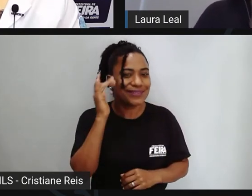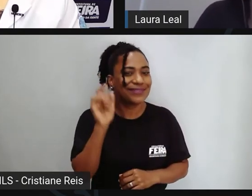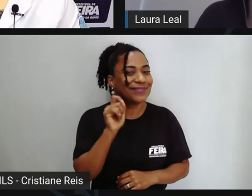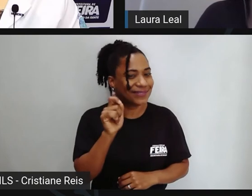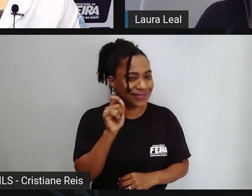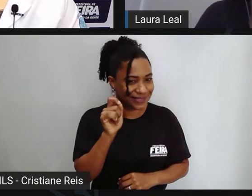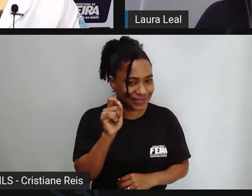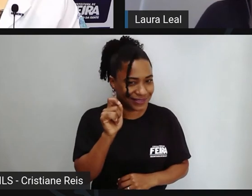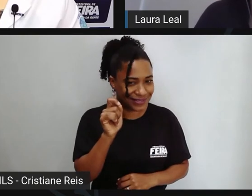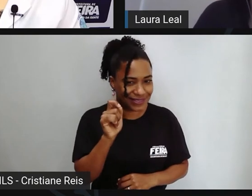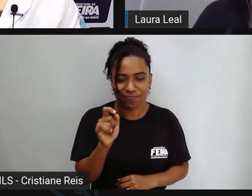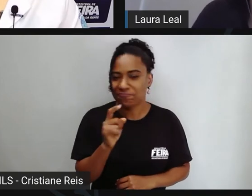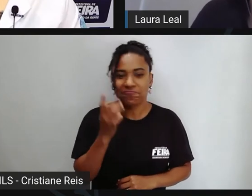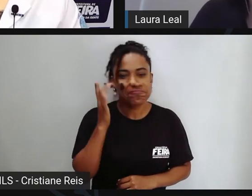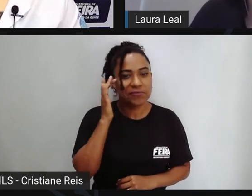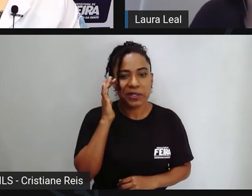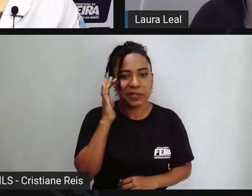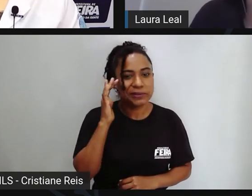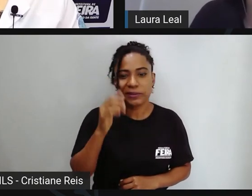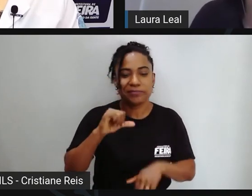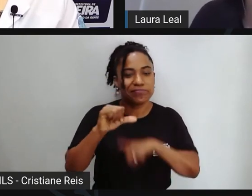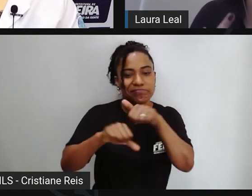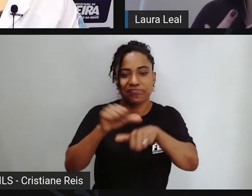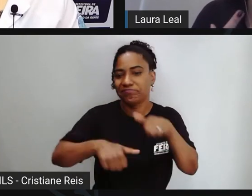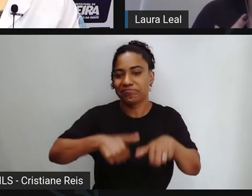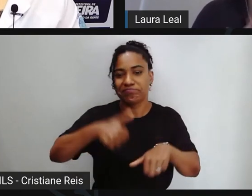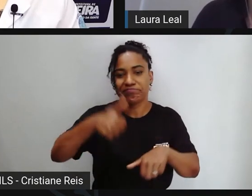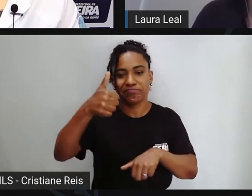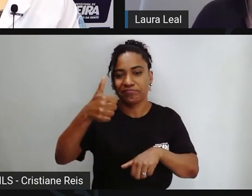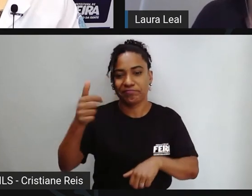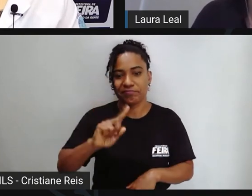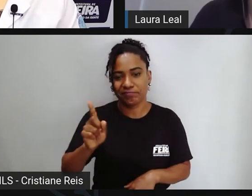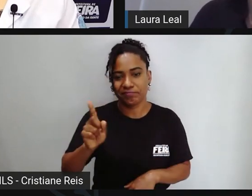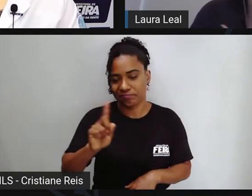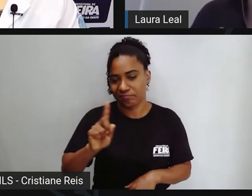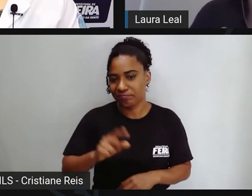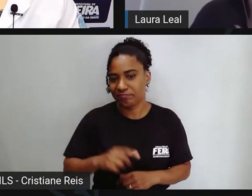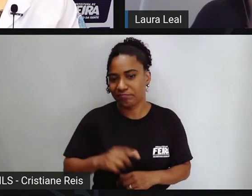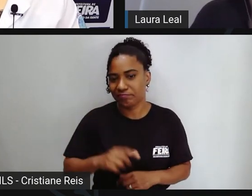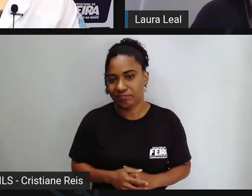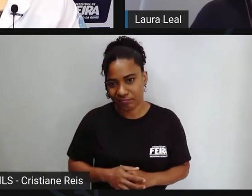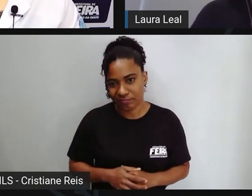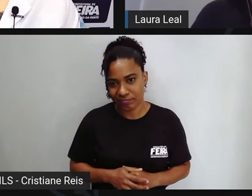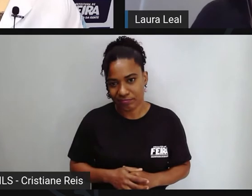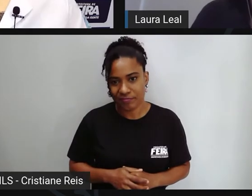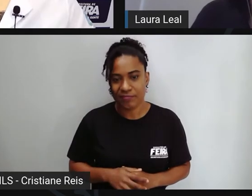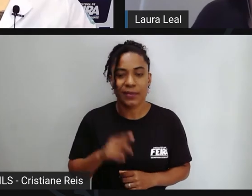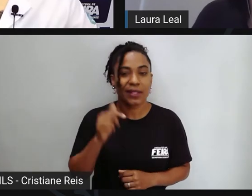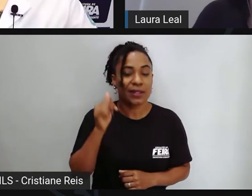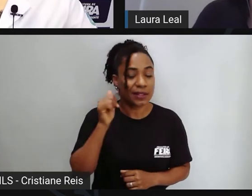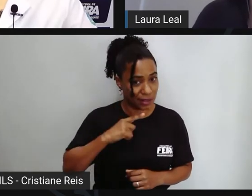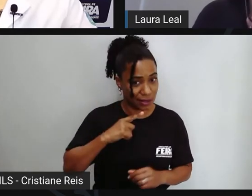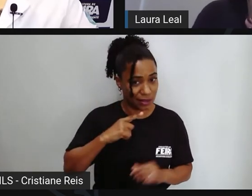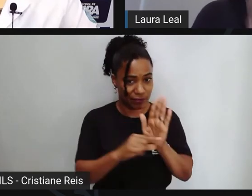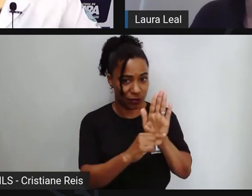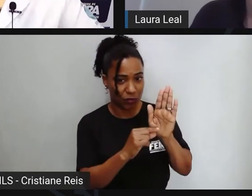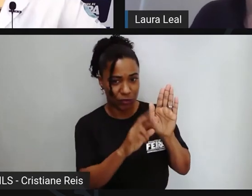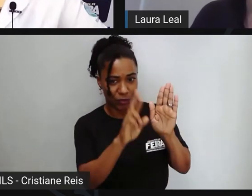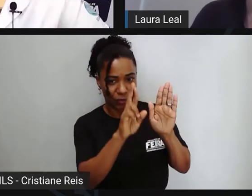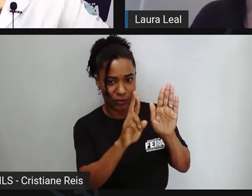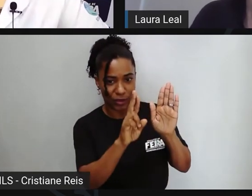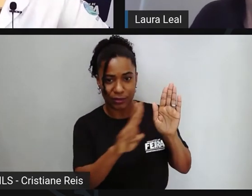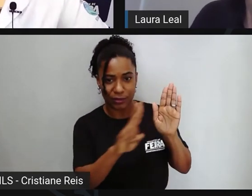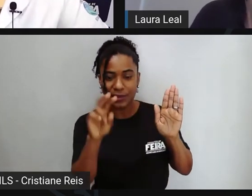Por quê? Não vi muitas melhoras. Porque tem uma frase da Simone Beauvoir que é